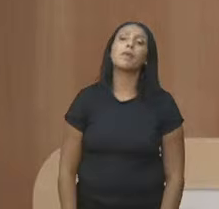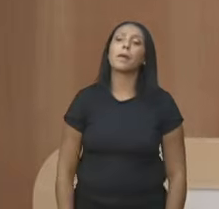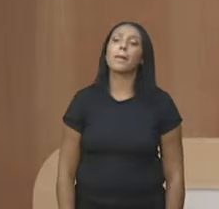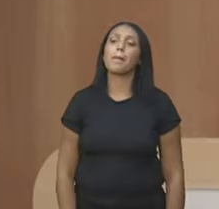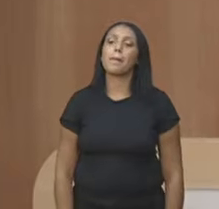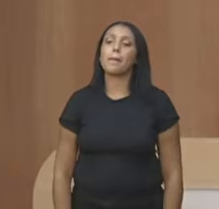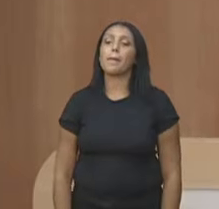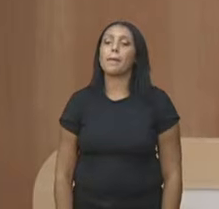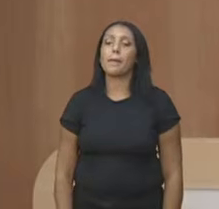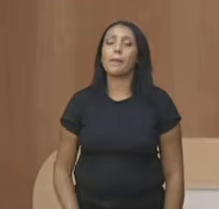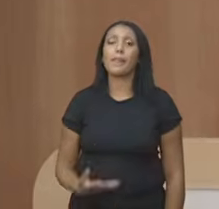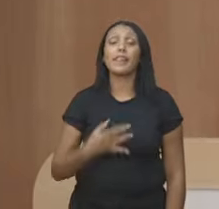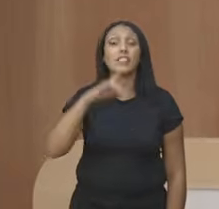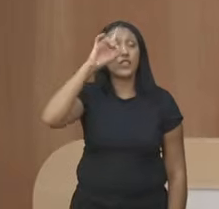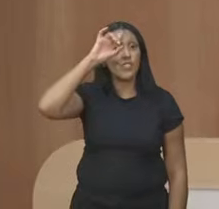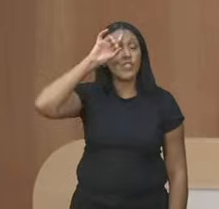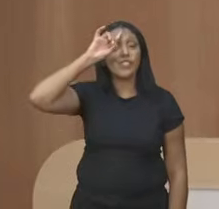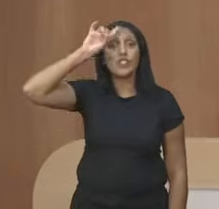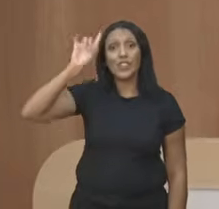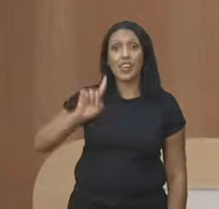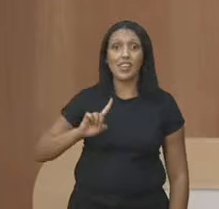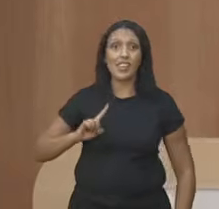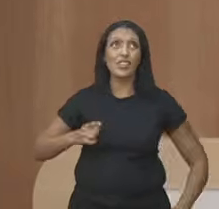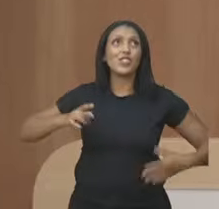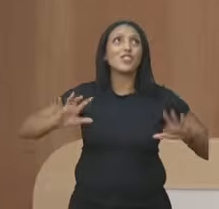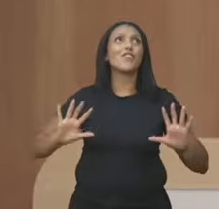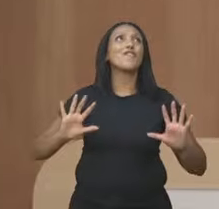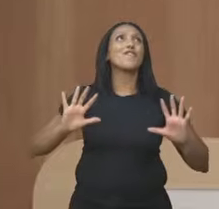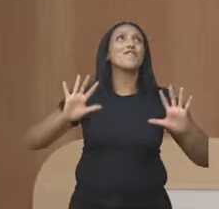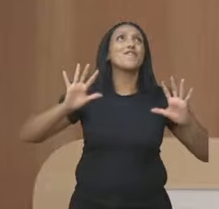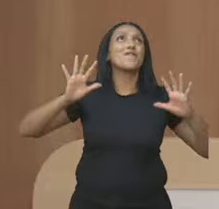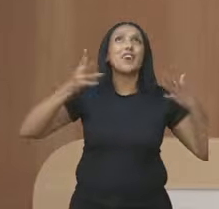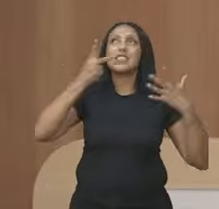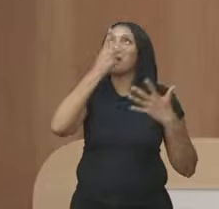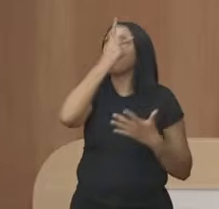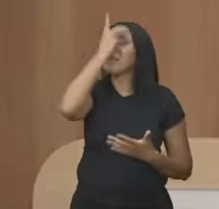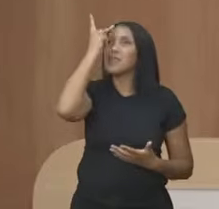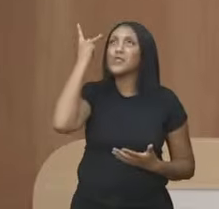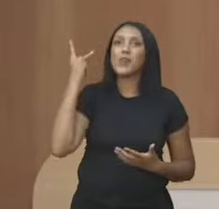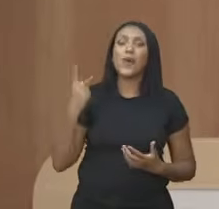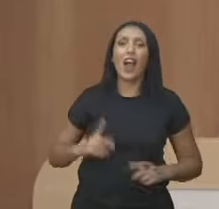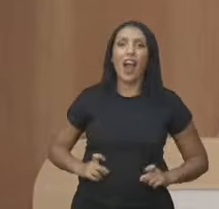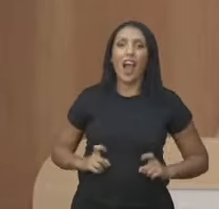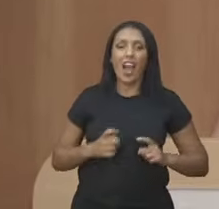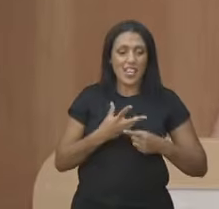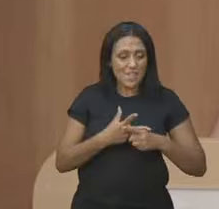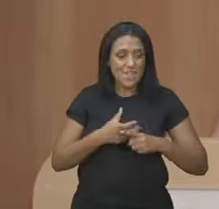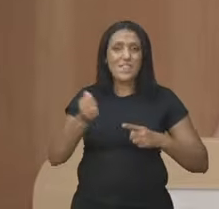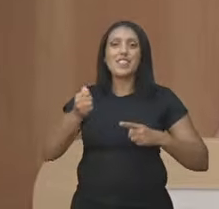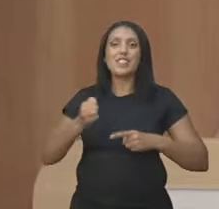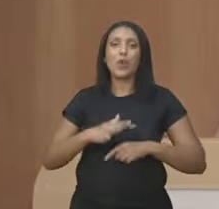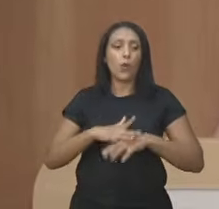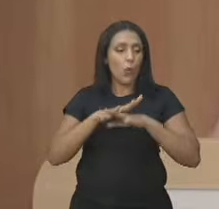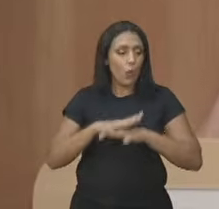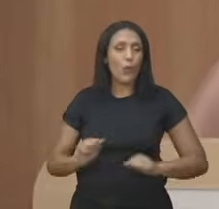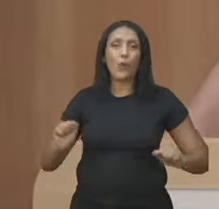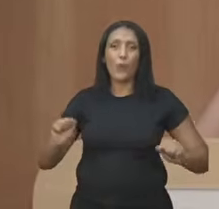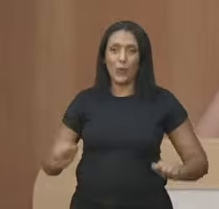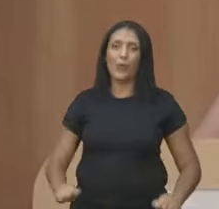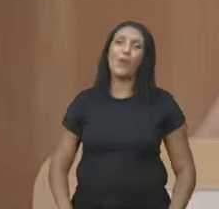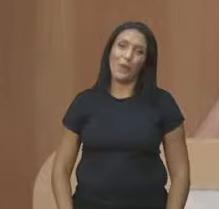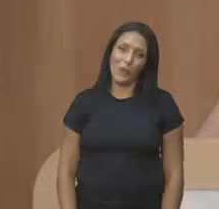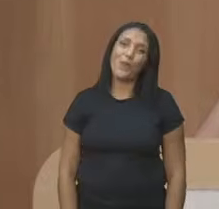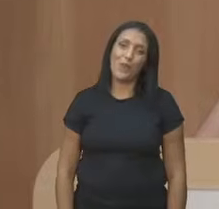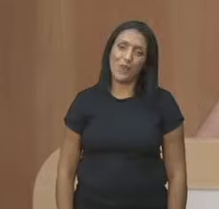celebra aquelas pessoas que conseguiram vencer a batalha contra o câncer, que a gente tenta conscientizar sobre os males